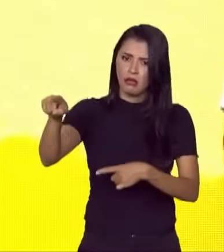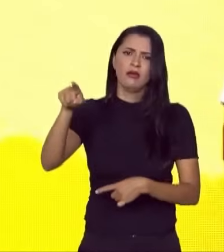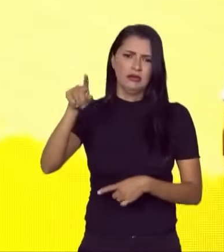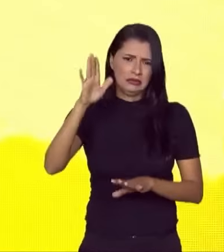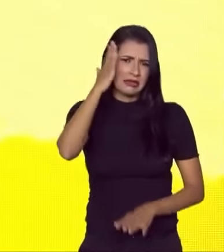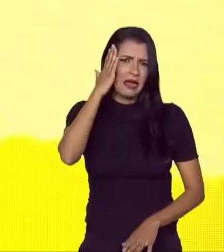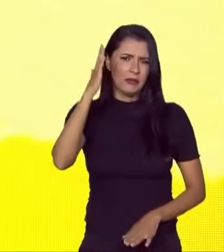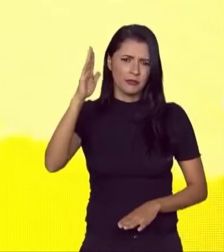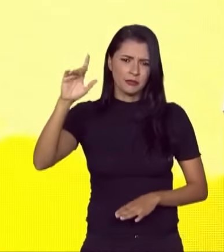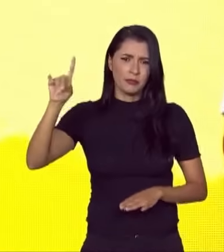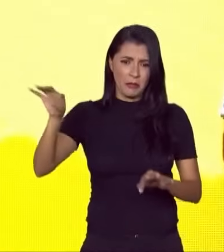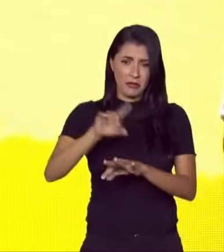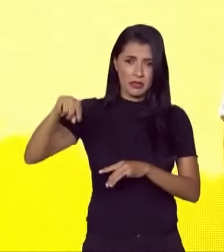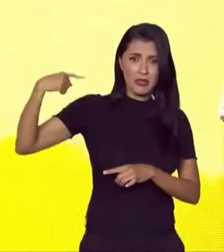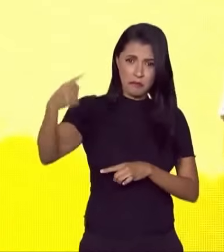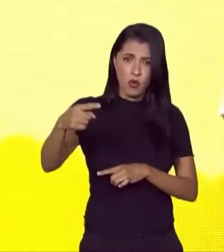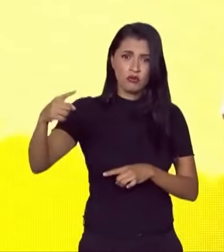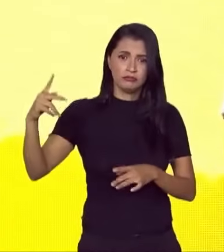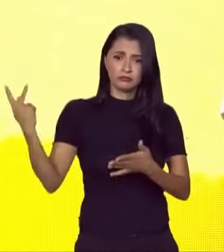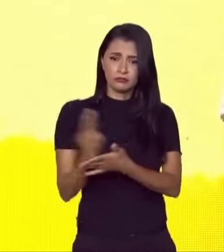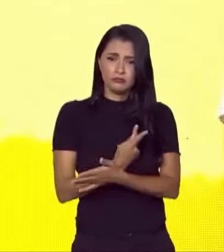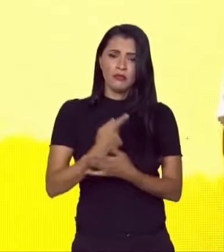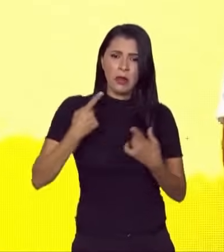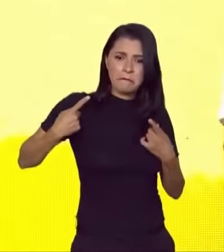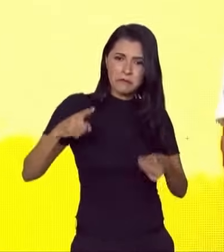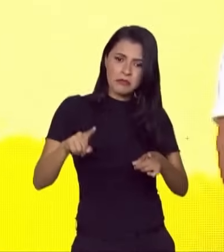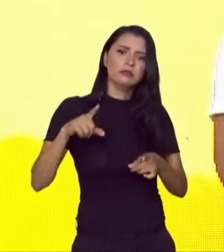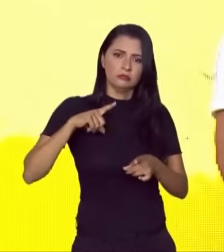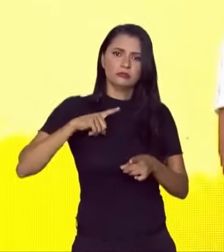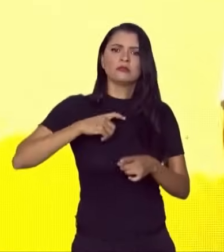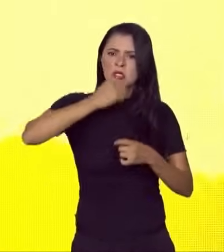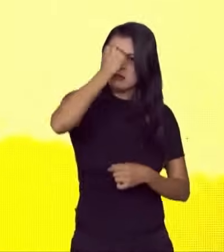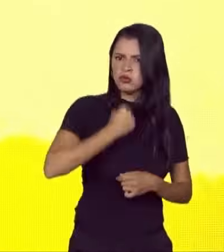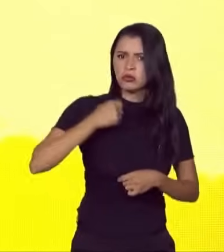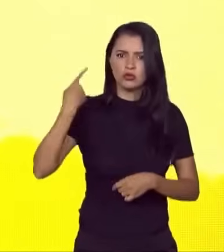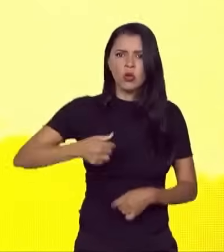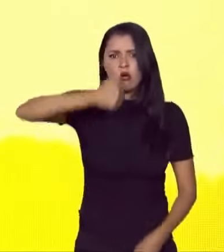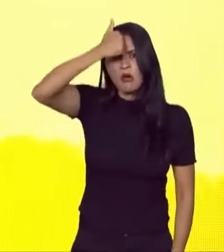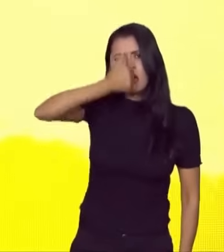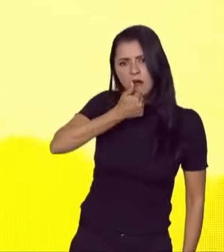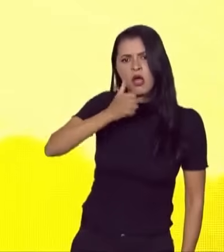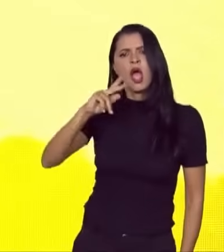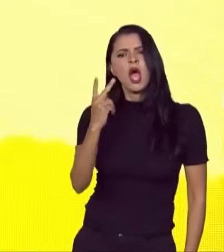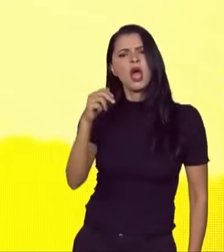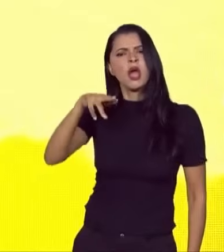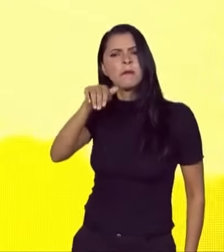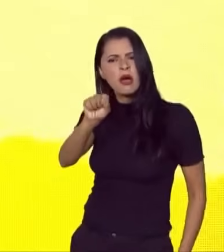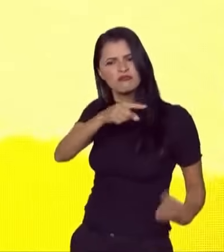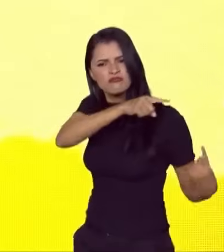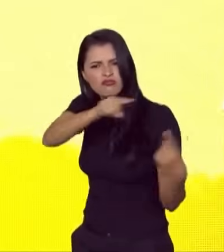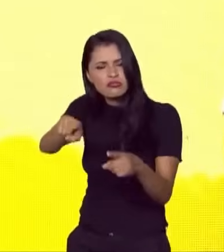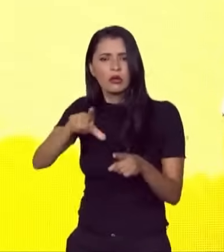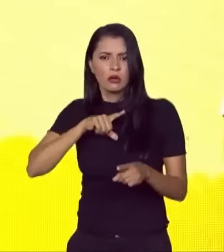depois do ato provocado, e eu digo o ato de terrorismo do Hamas, que provocou um ato,